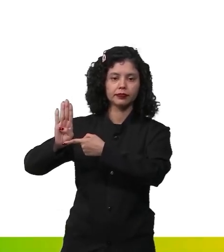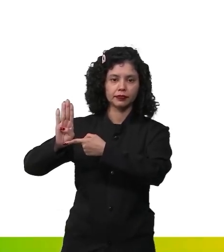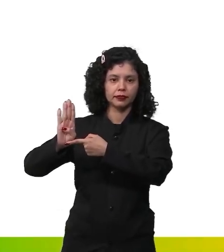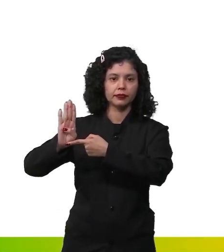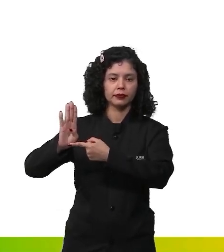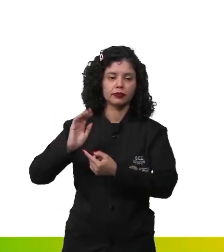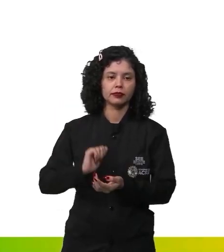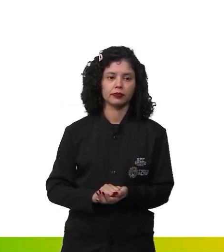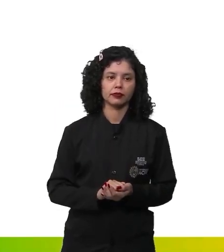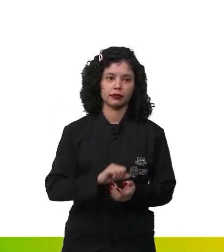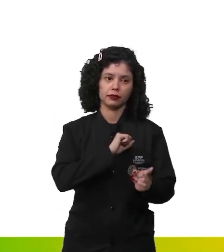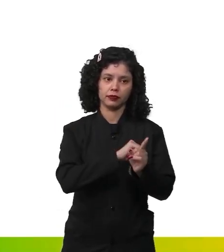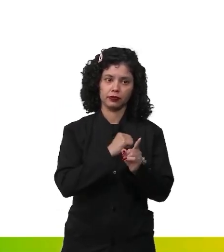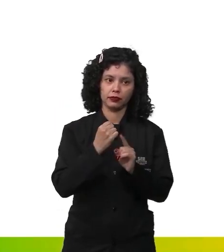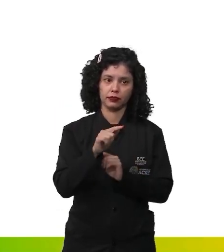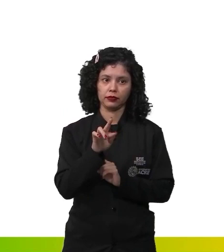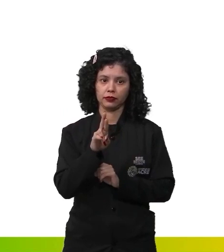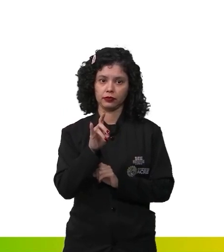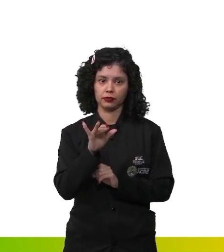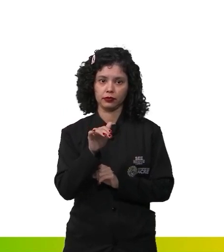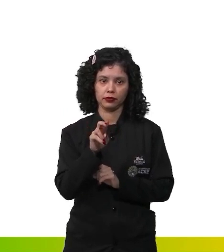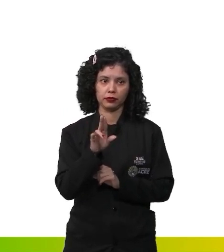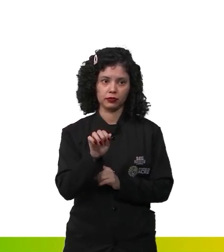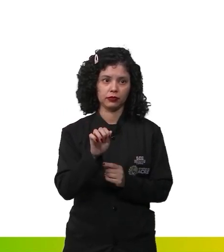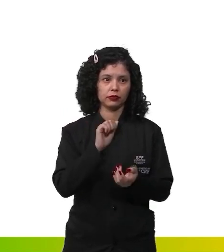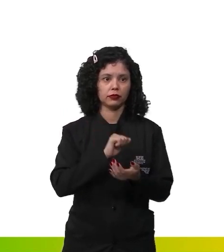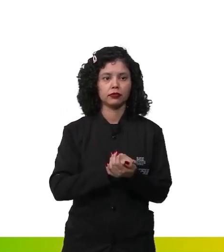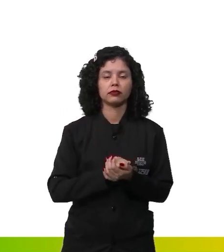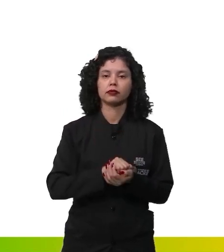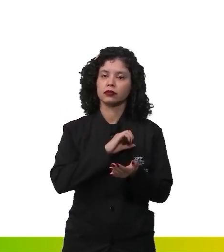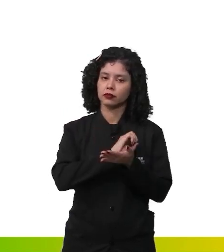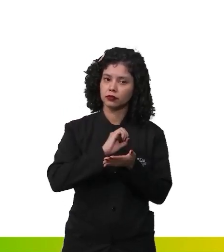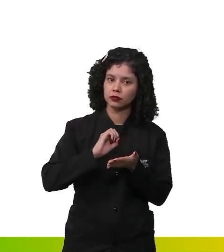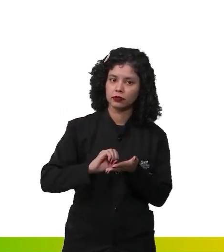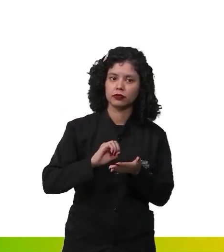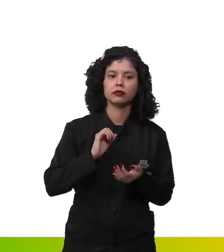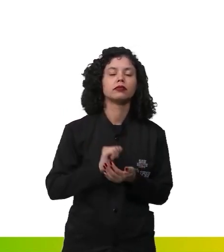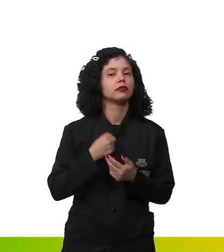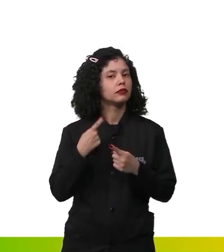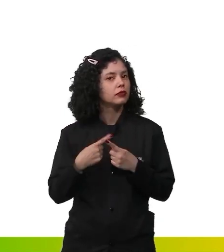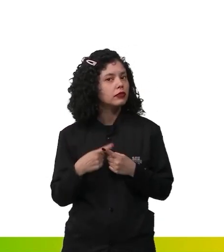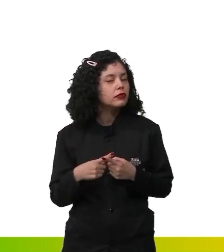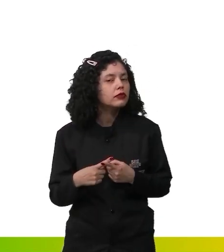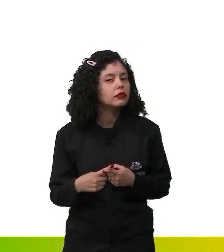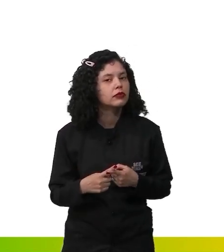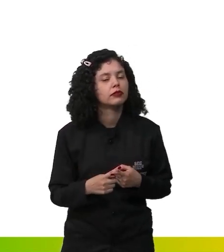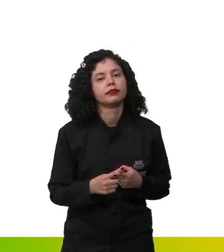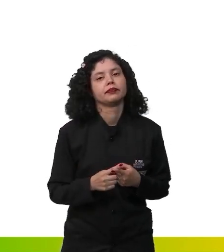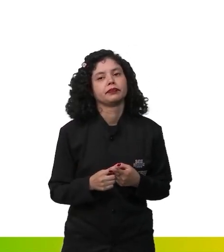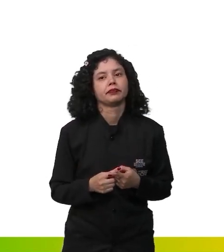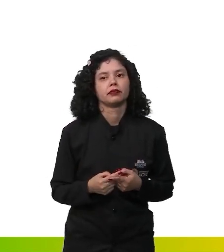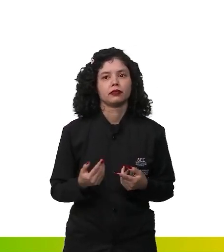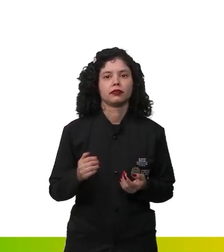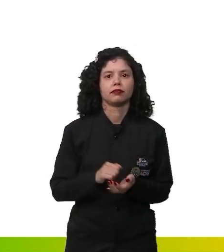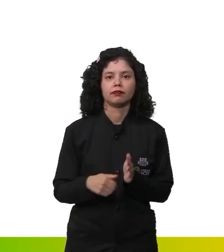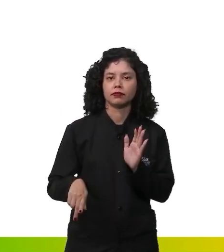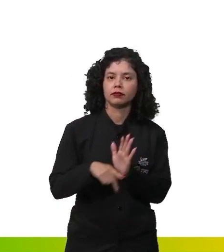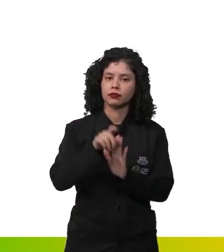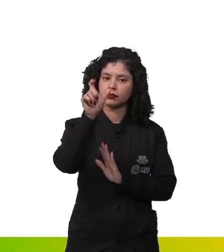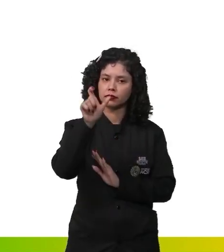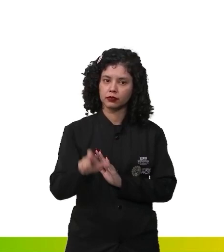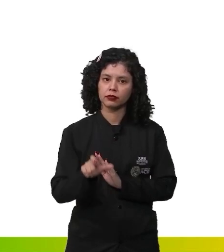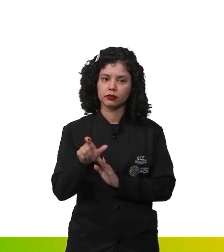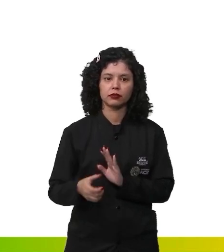B, solidariedade orgânica. Por conta do quê? Da